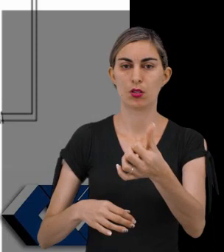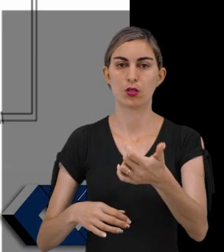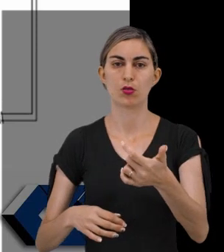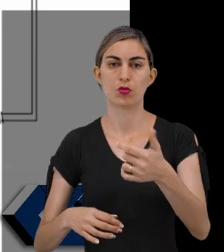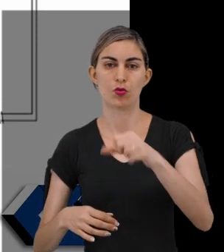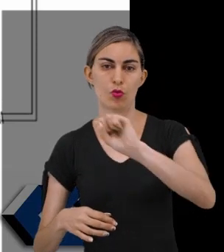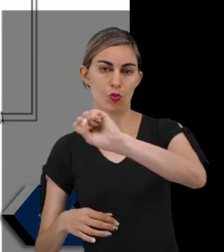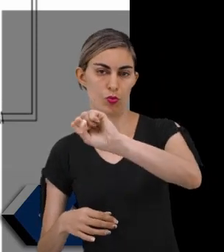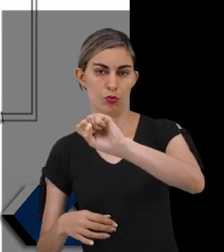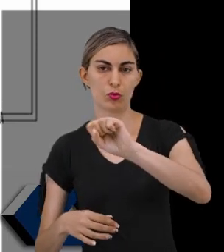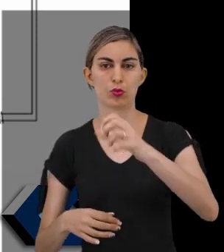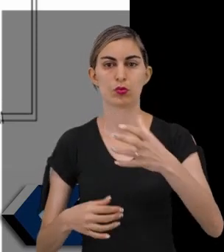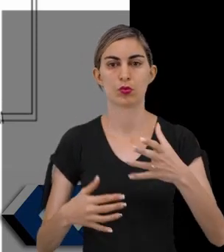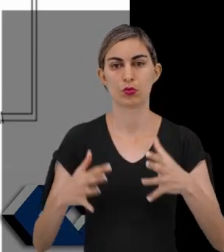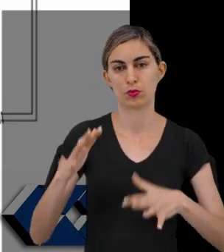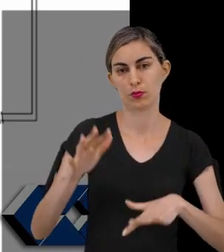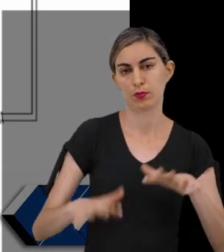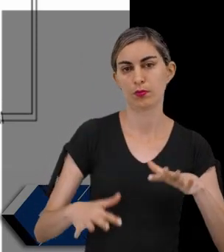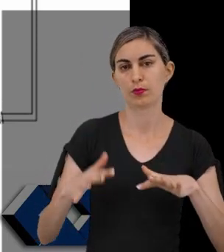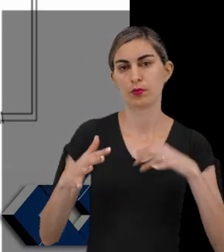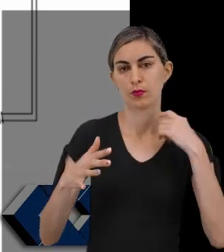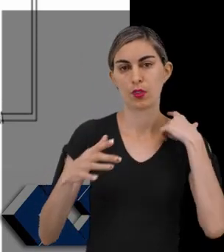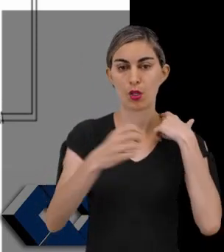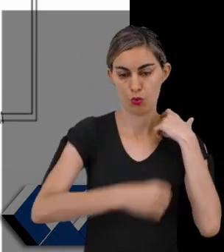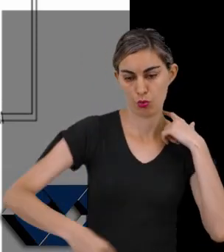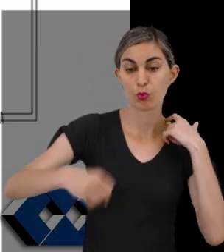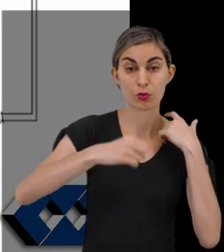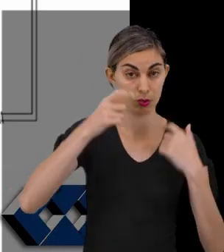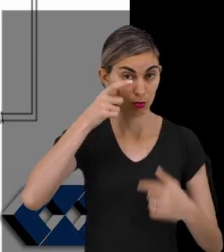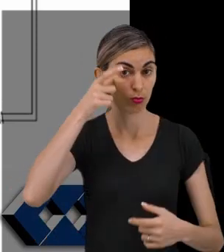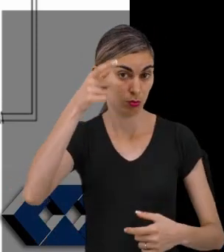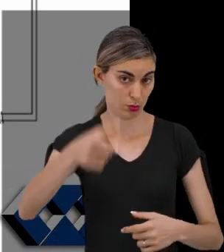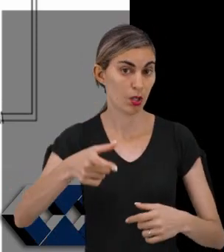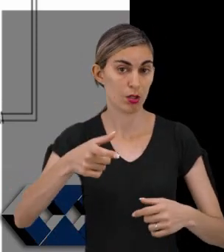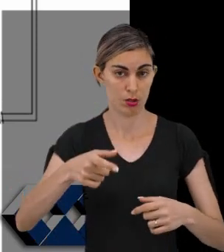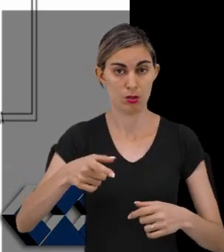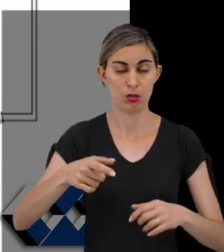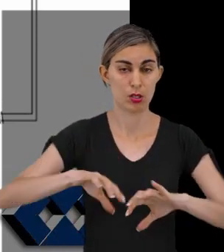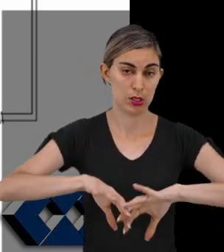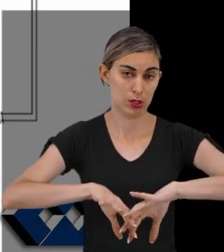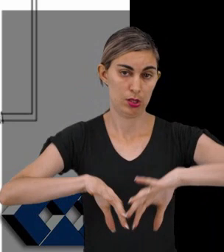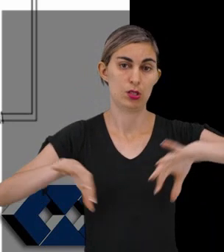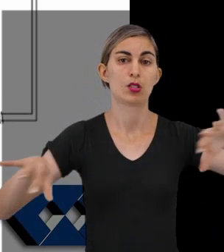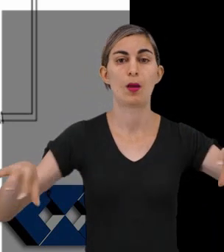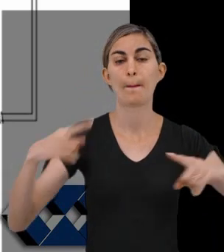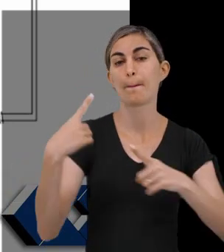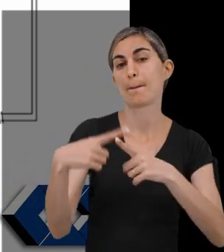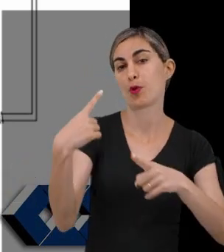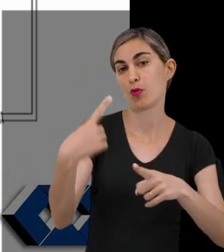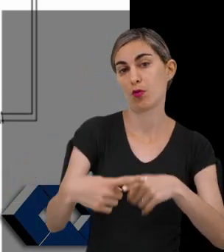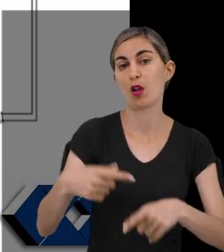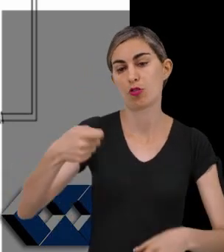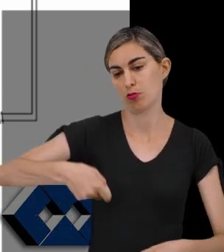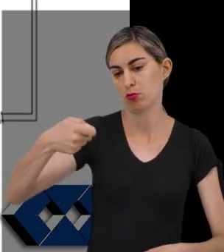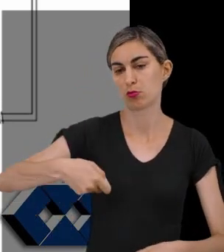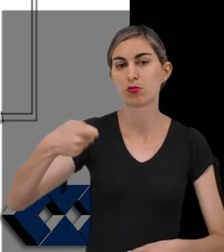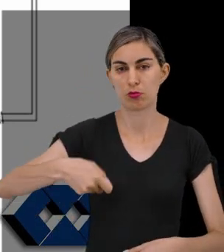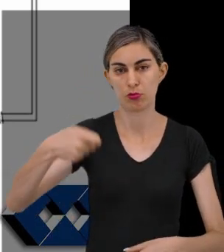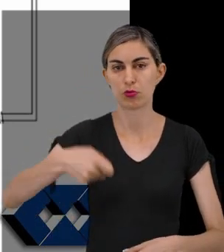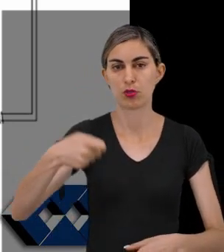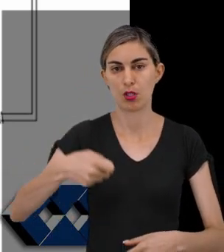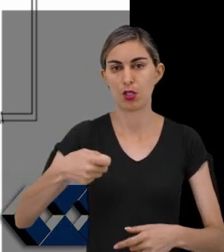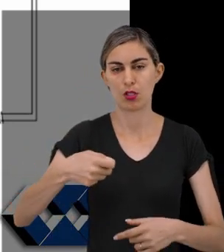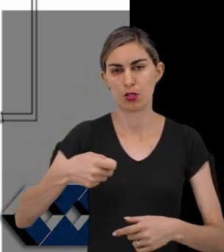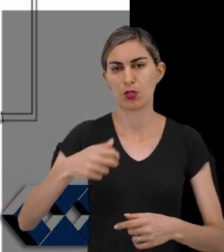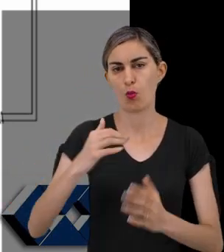aqui o circuito 8, né, para a cozinha também. A cozinha é interessante ter um circuito separado porque há uma exigência